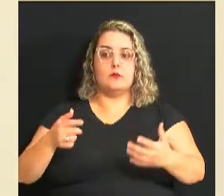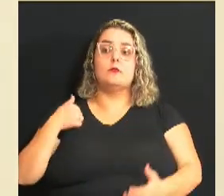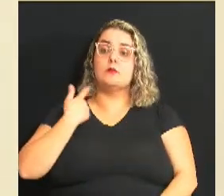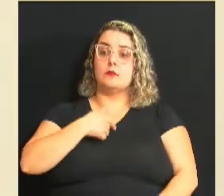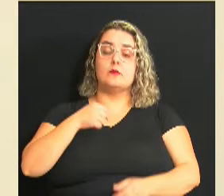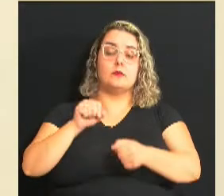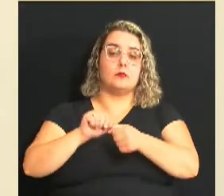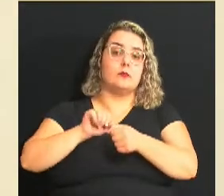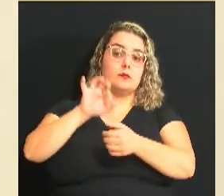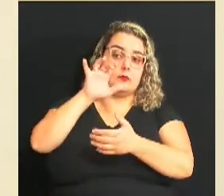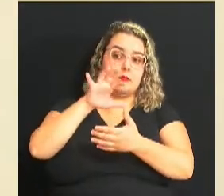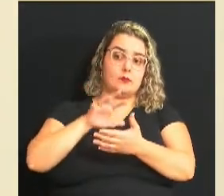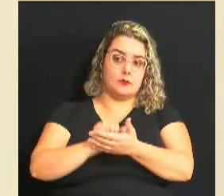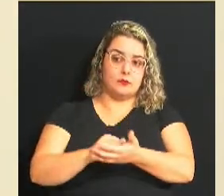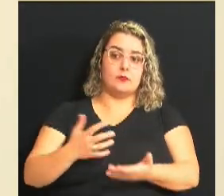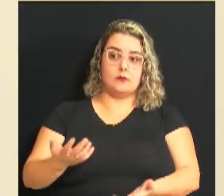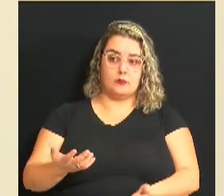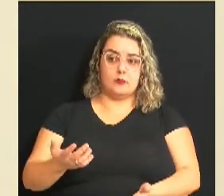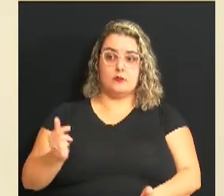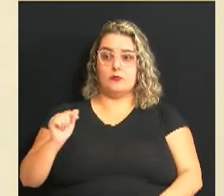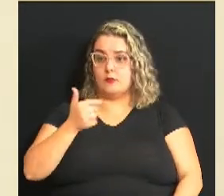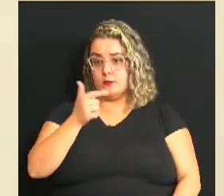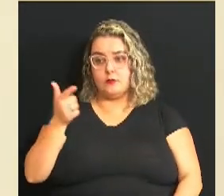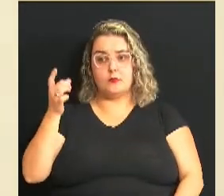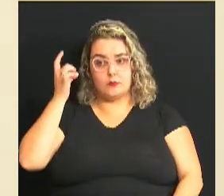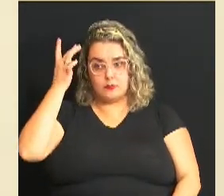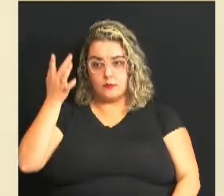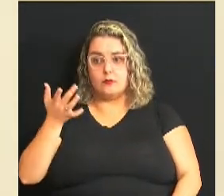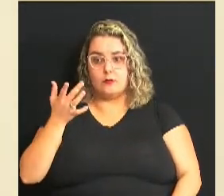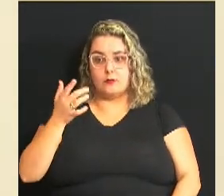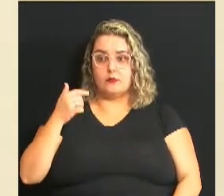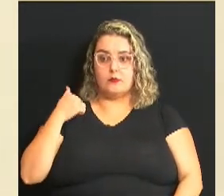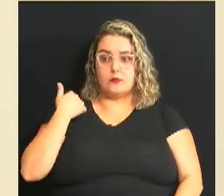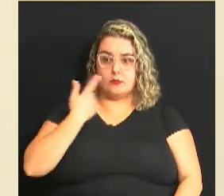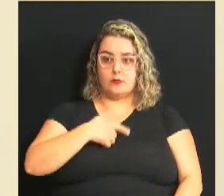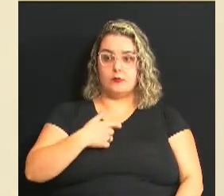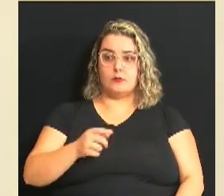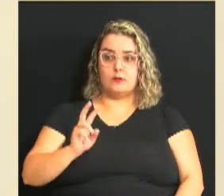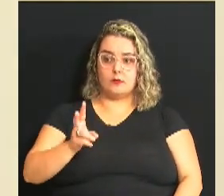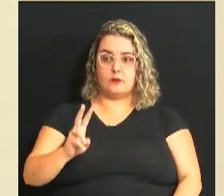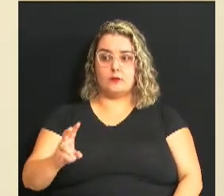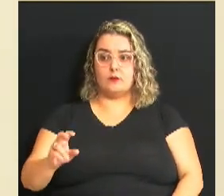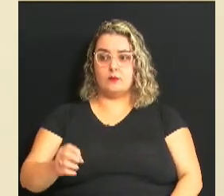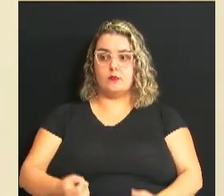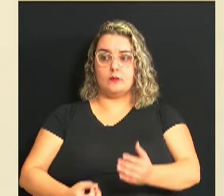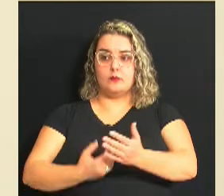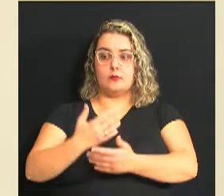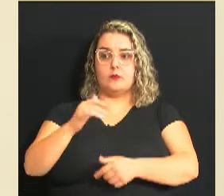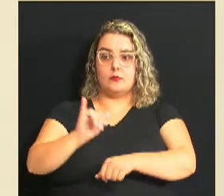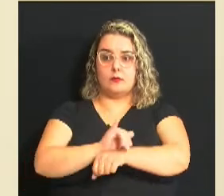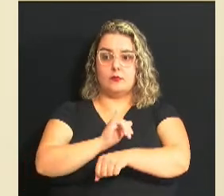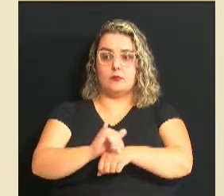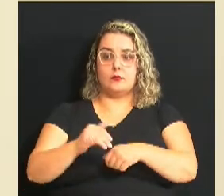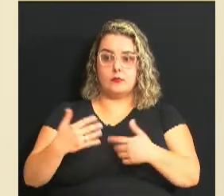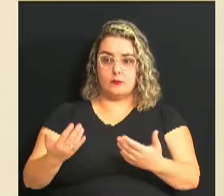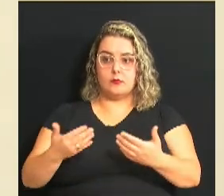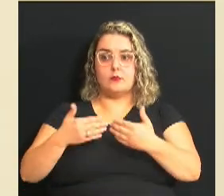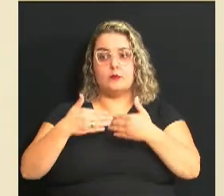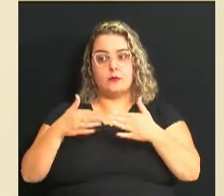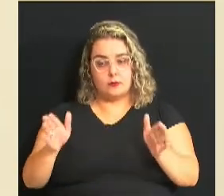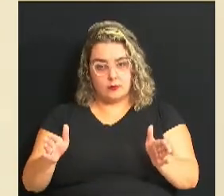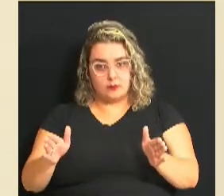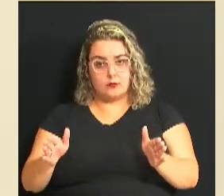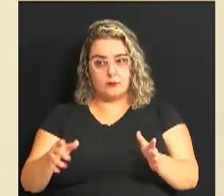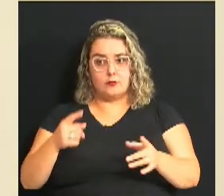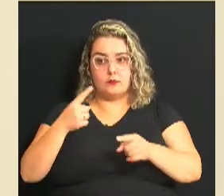cadastramento daquelas pessoas que não têm facilidade. A gente sempre cria mecanismos. Então, eu acho que a gente quer deixar as portas abertas, porque